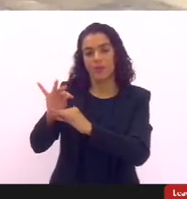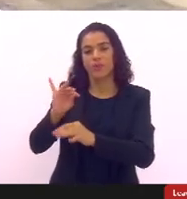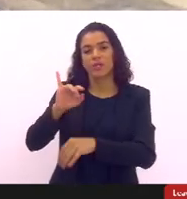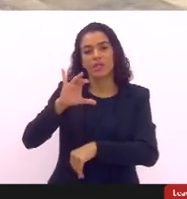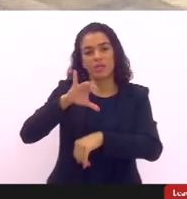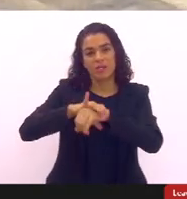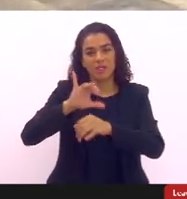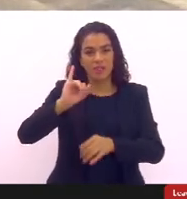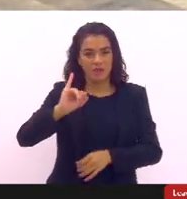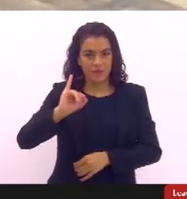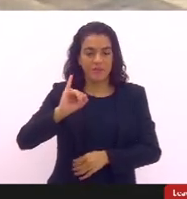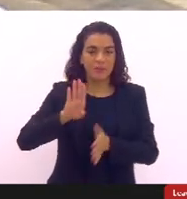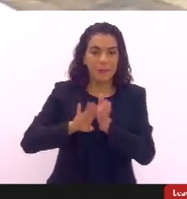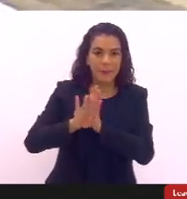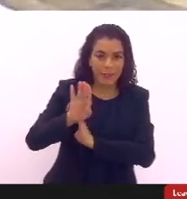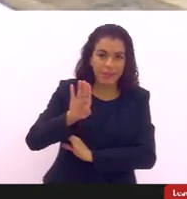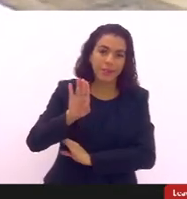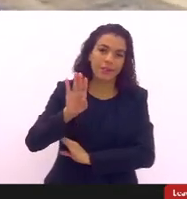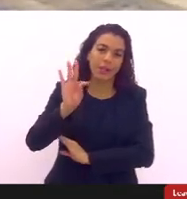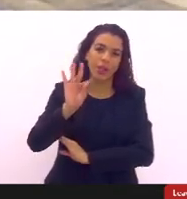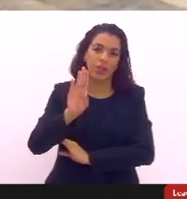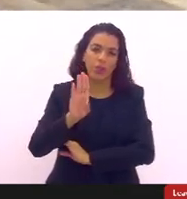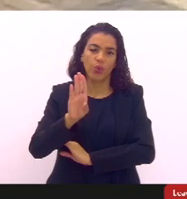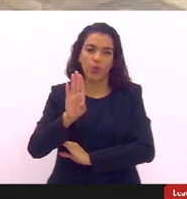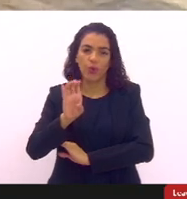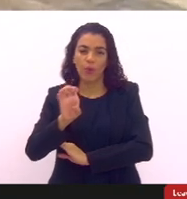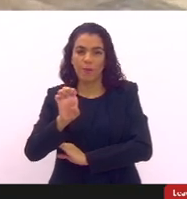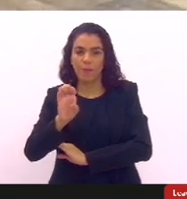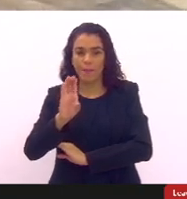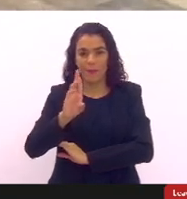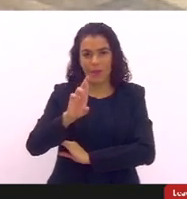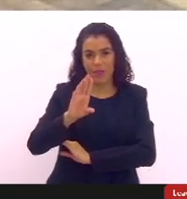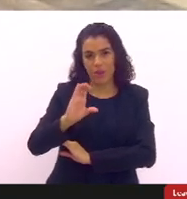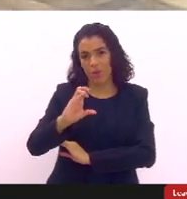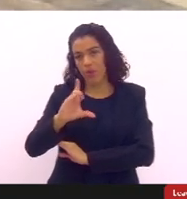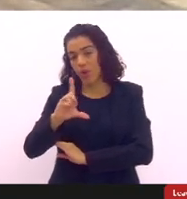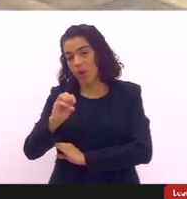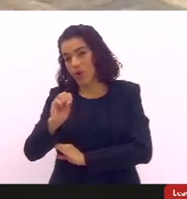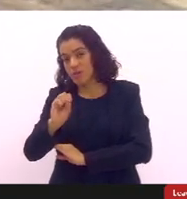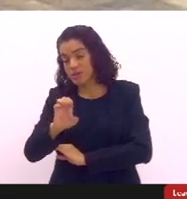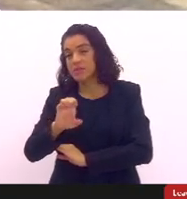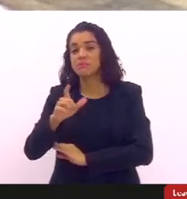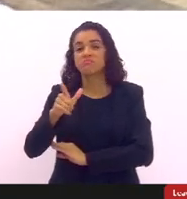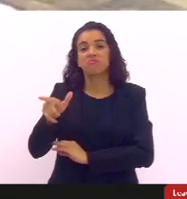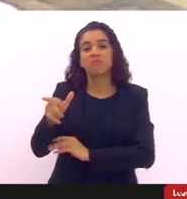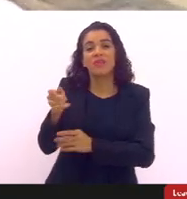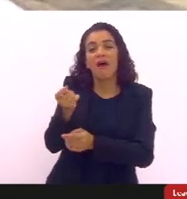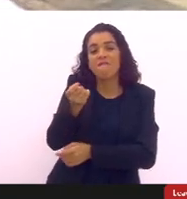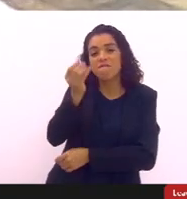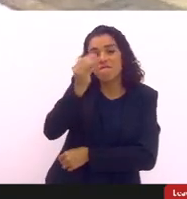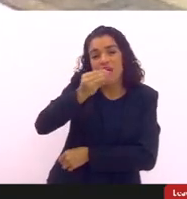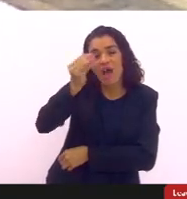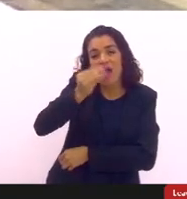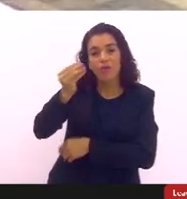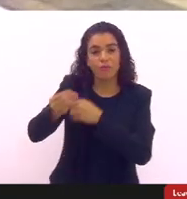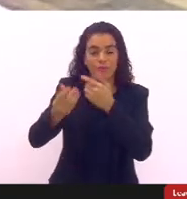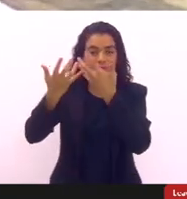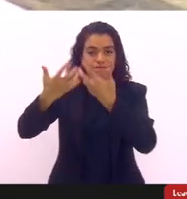penal, que hoje está muito aquém do necessário para ele funcionar na sua plenitude.